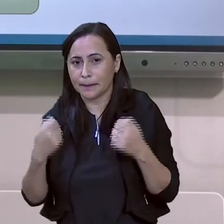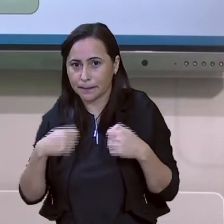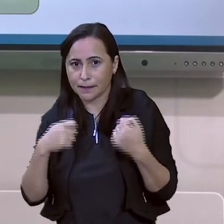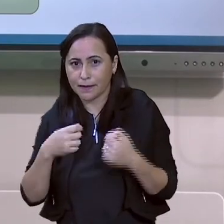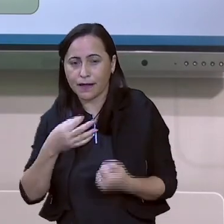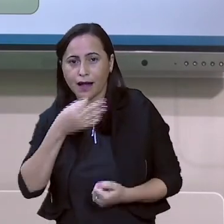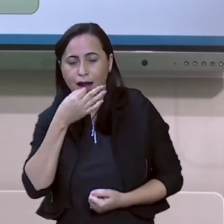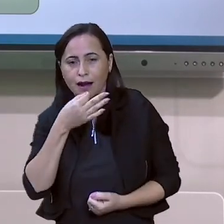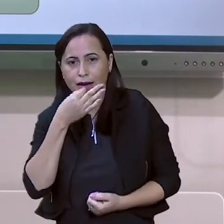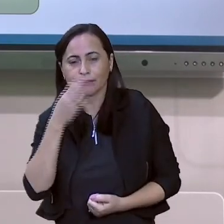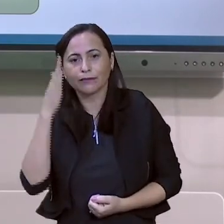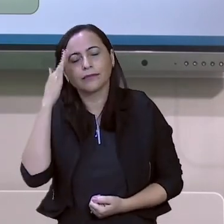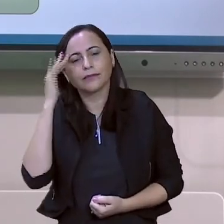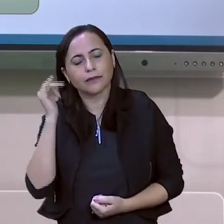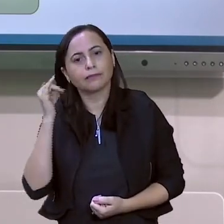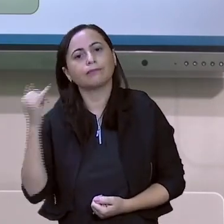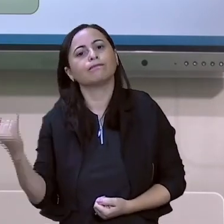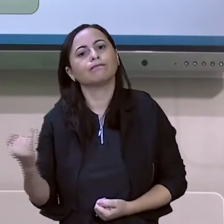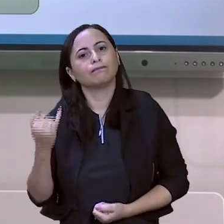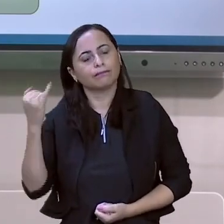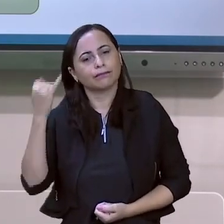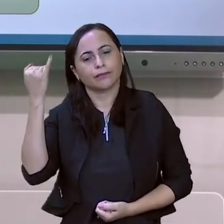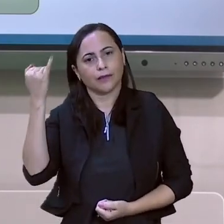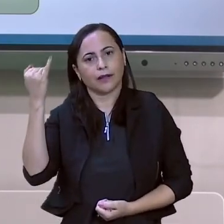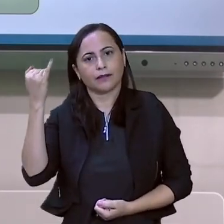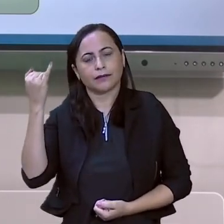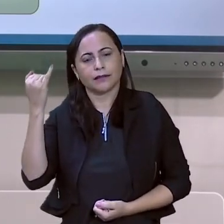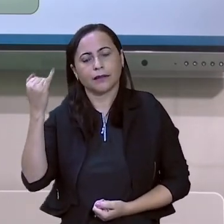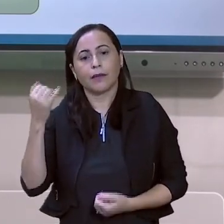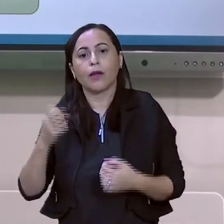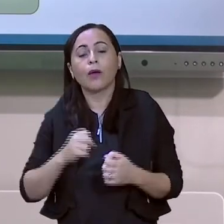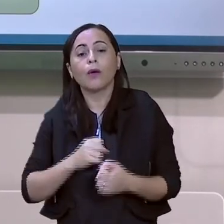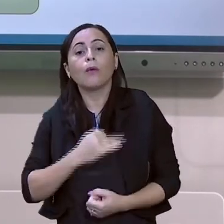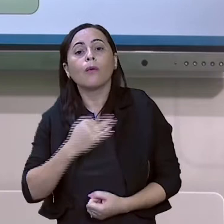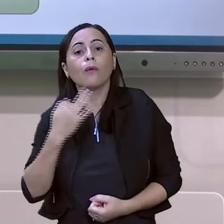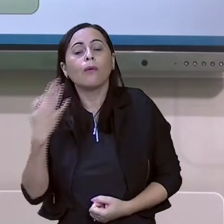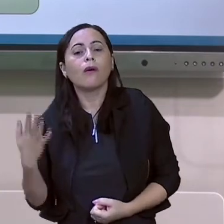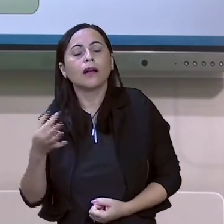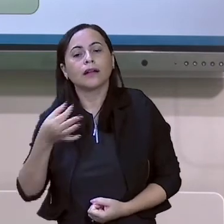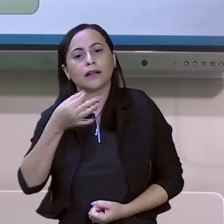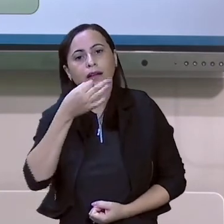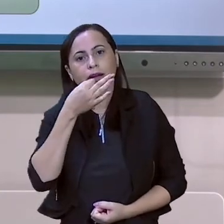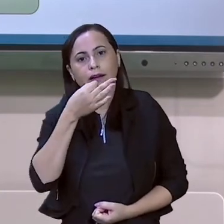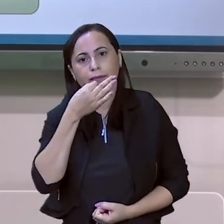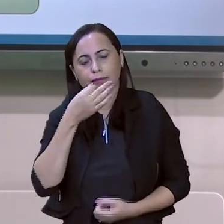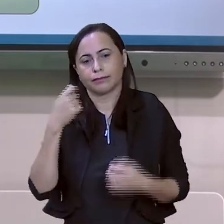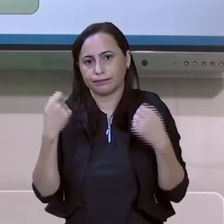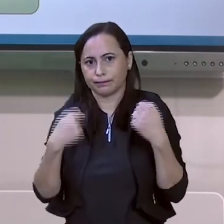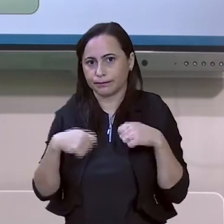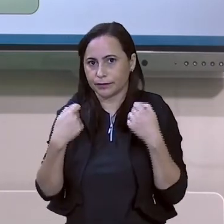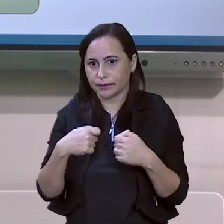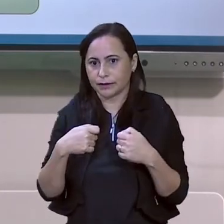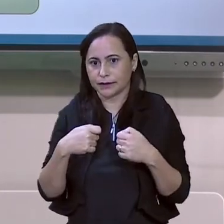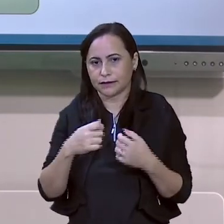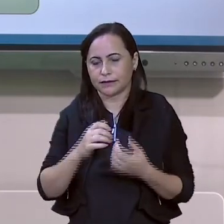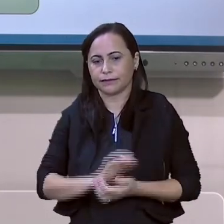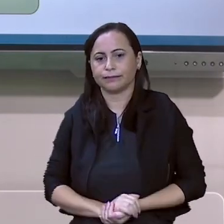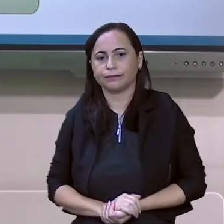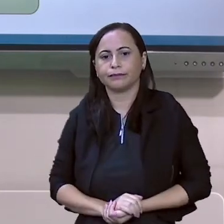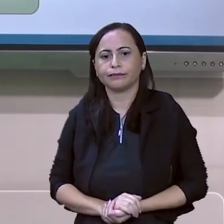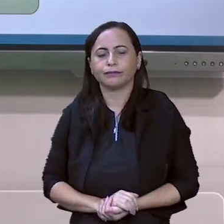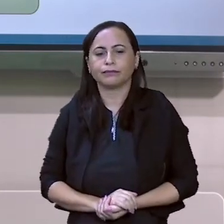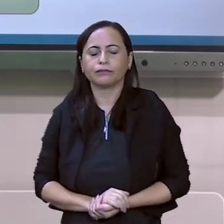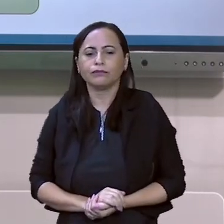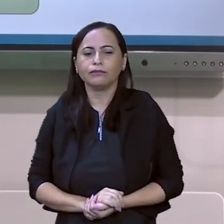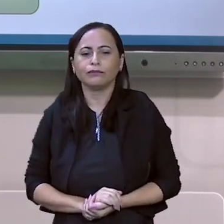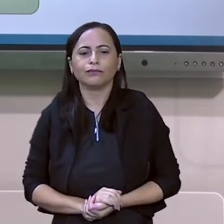saber o peso é bem importante para saber a quantidade de remédio que ele vai receitar para você,